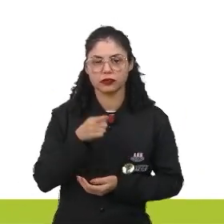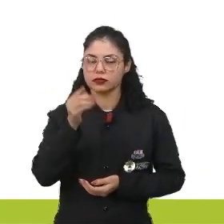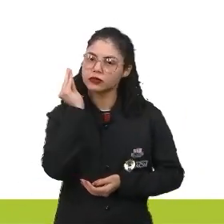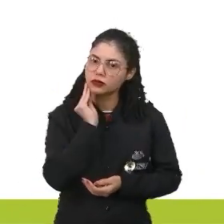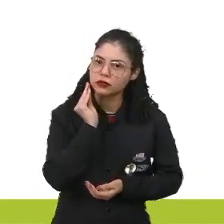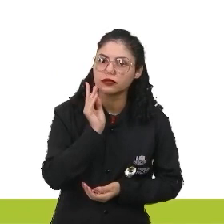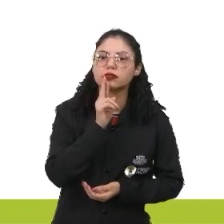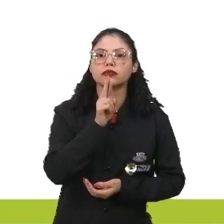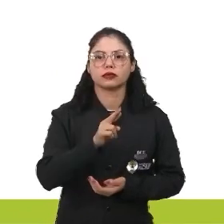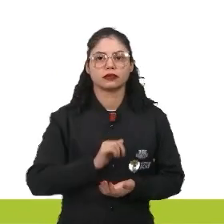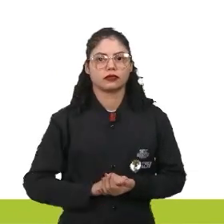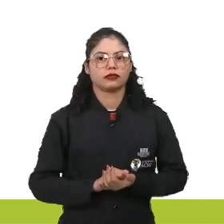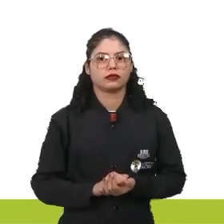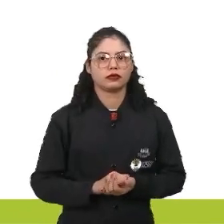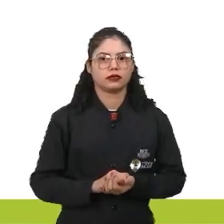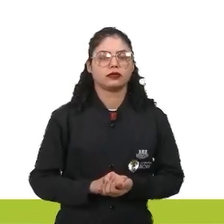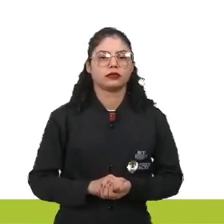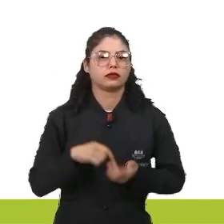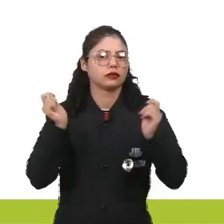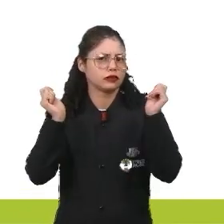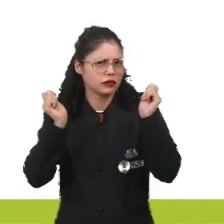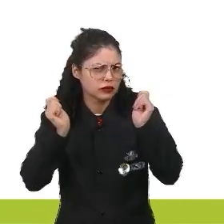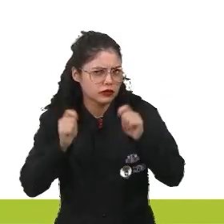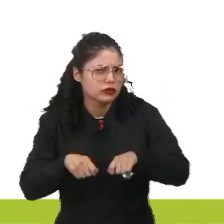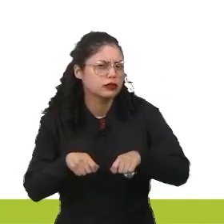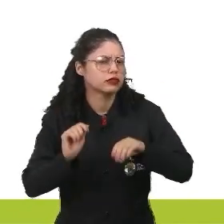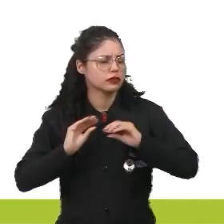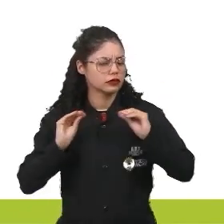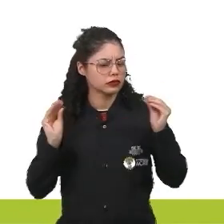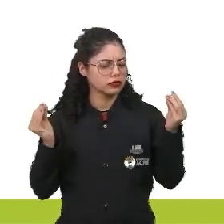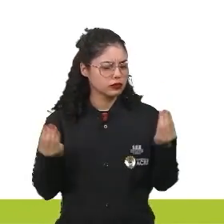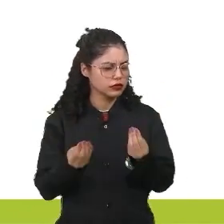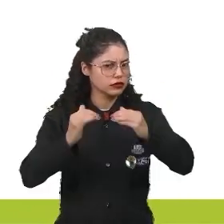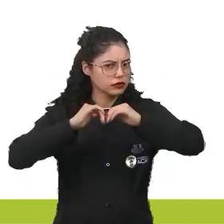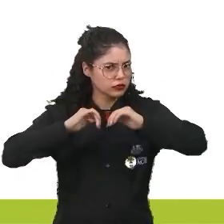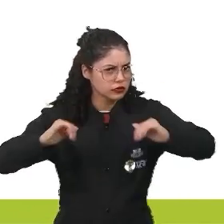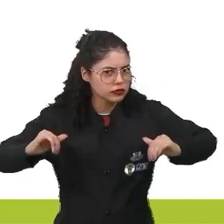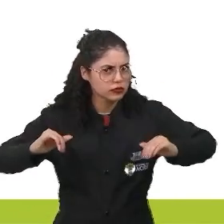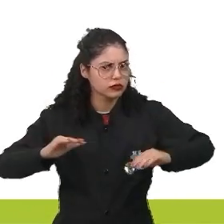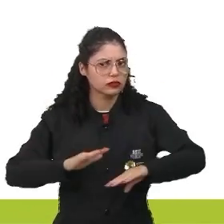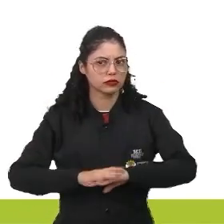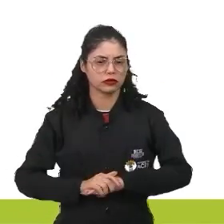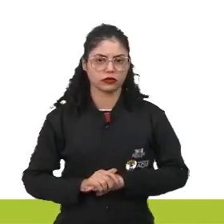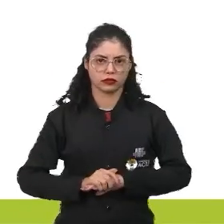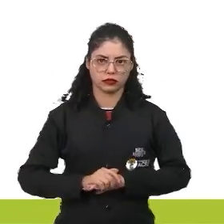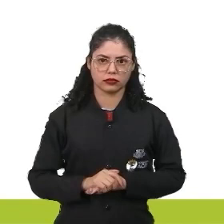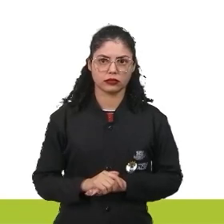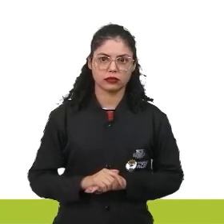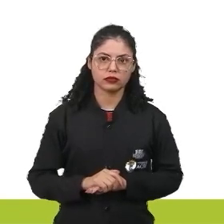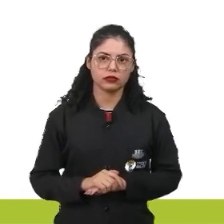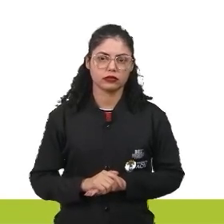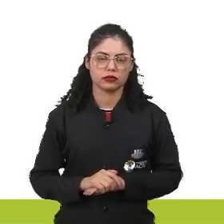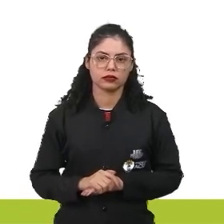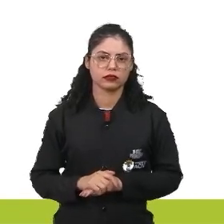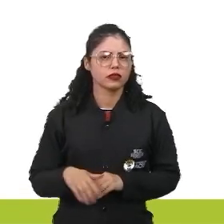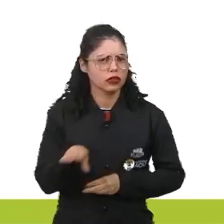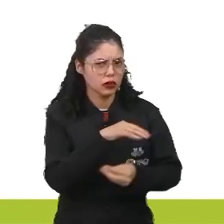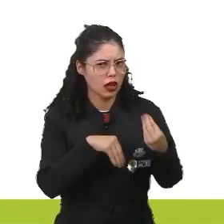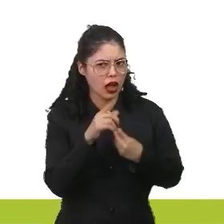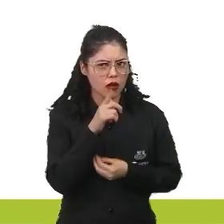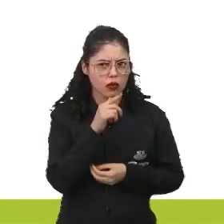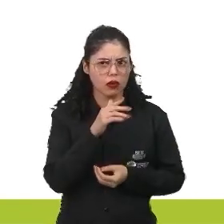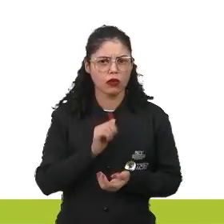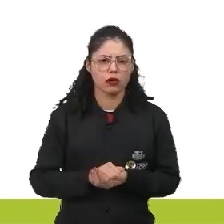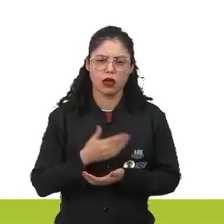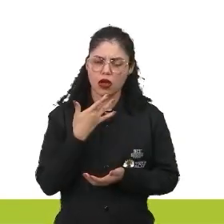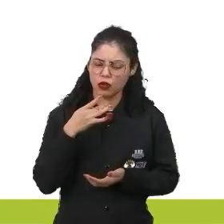tentasse responder. Primeira pergunta, será que é possível separar essas substâncias? E uma mistura de